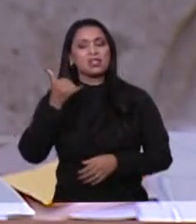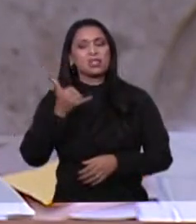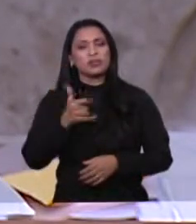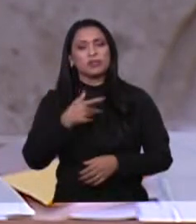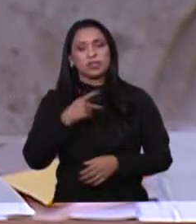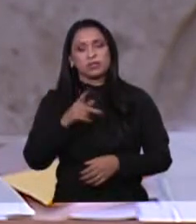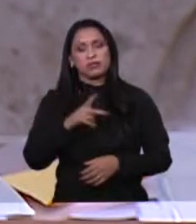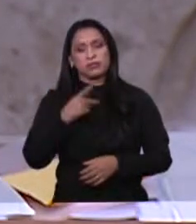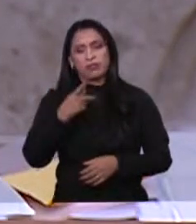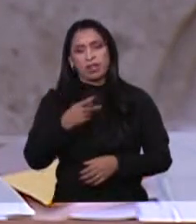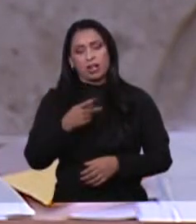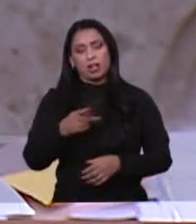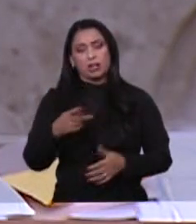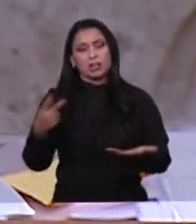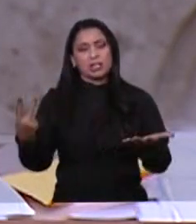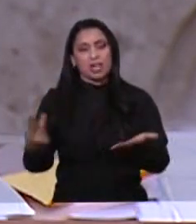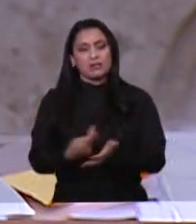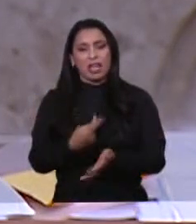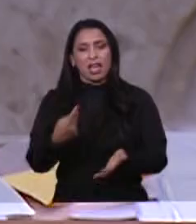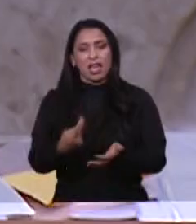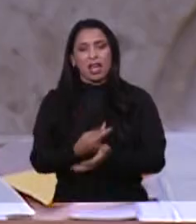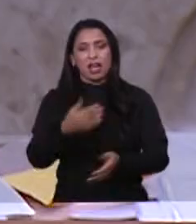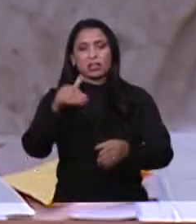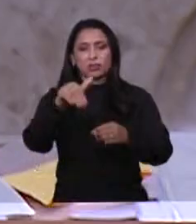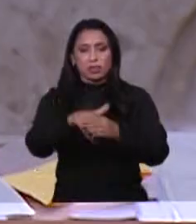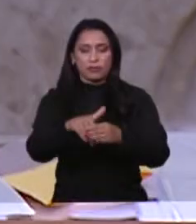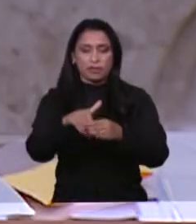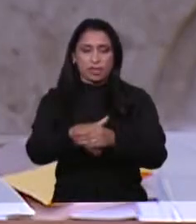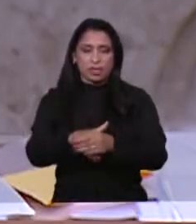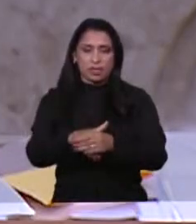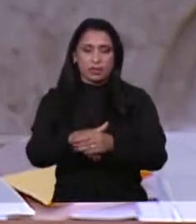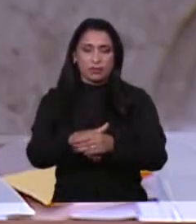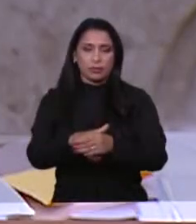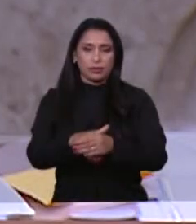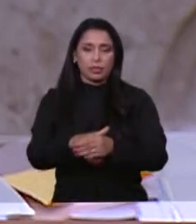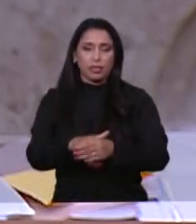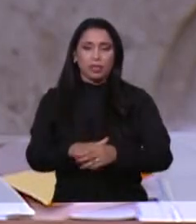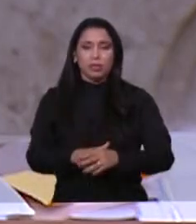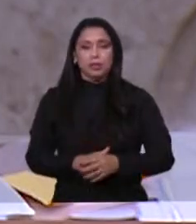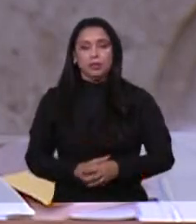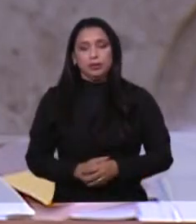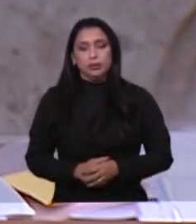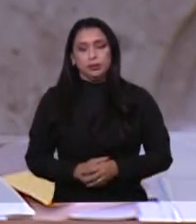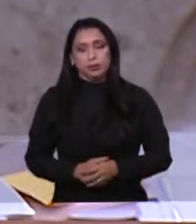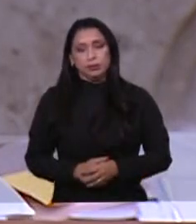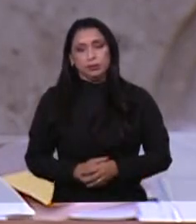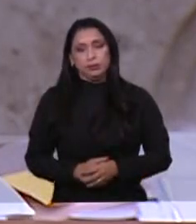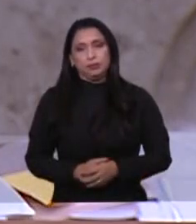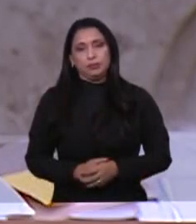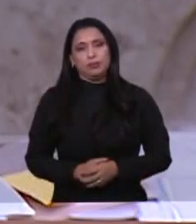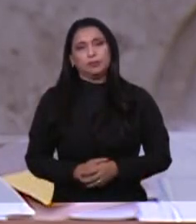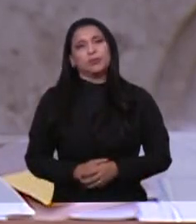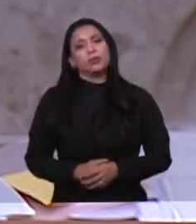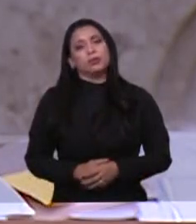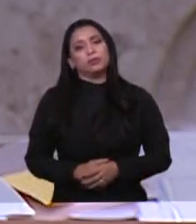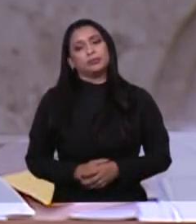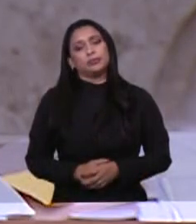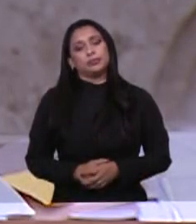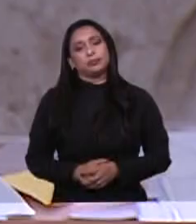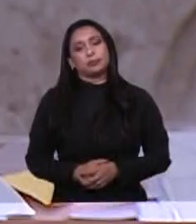ilegitimidade de resultados eleitorais. O que há de ser, sem a menor